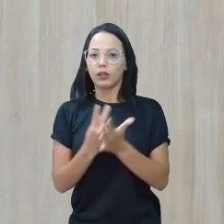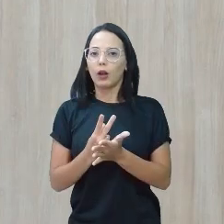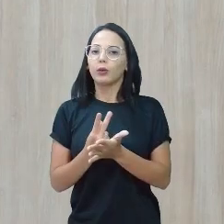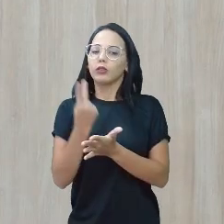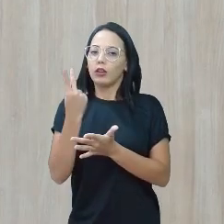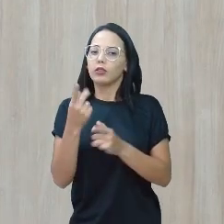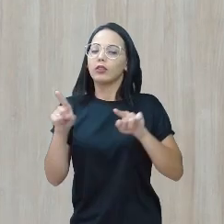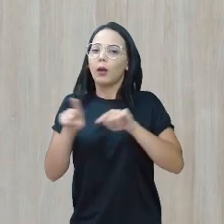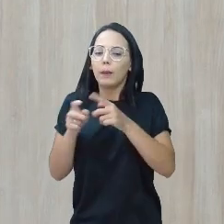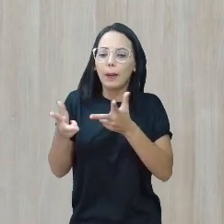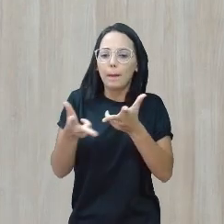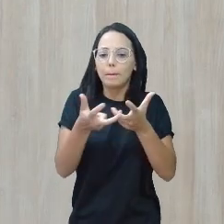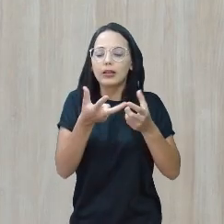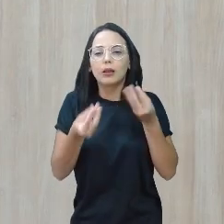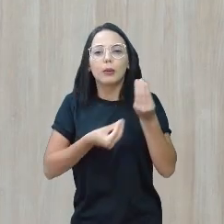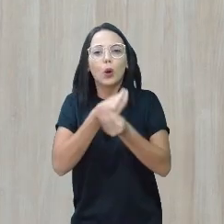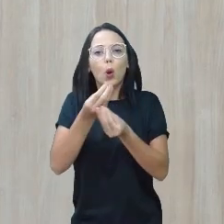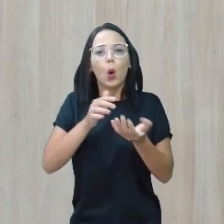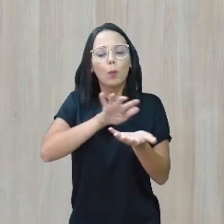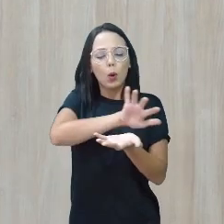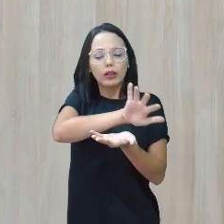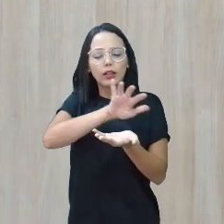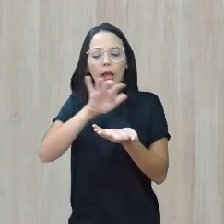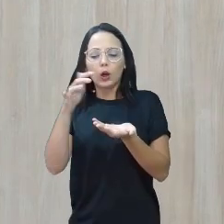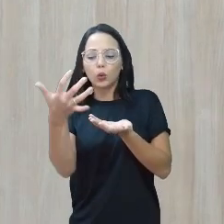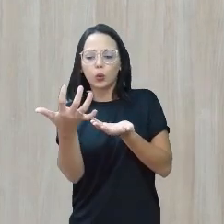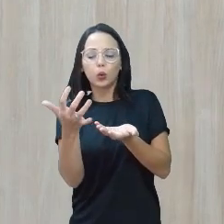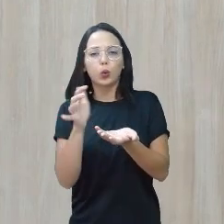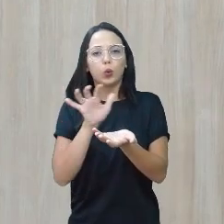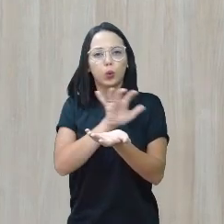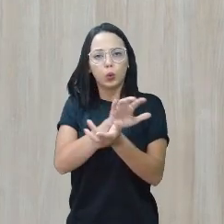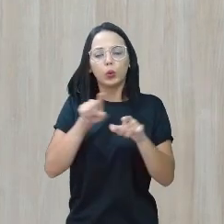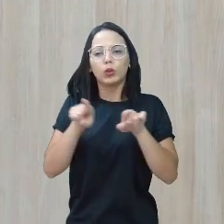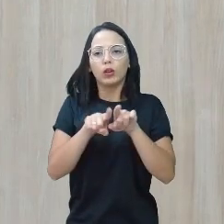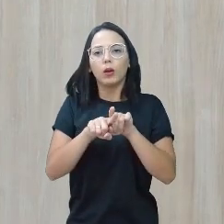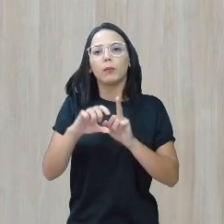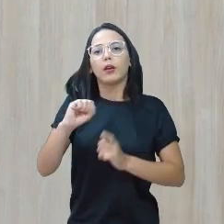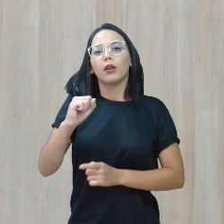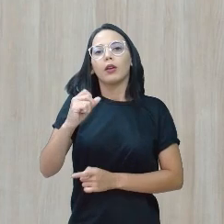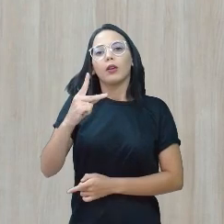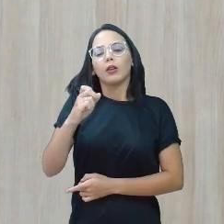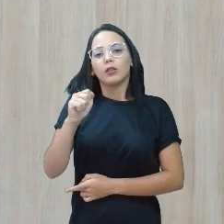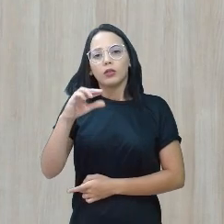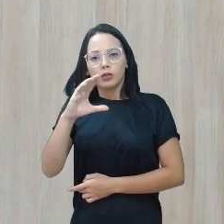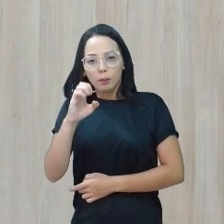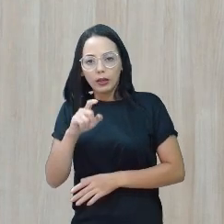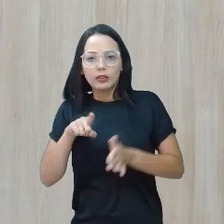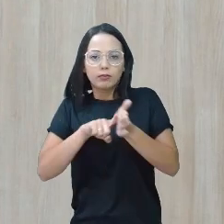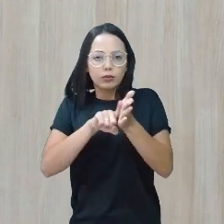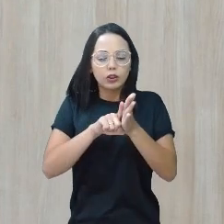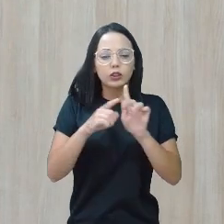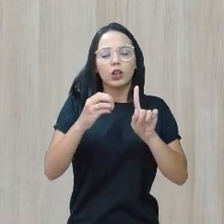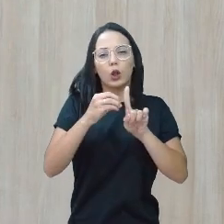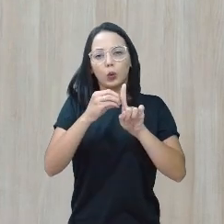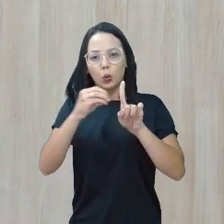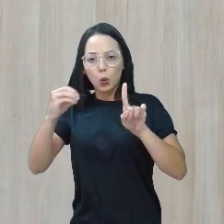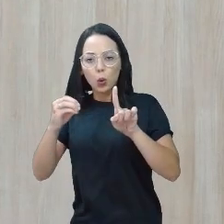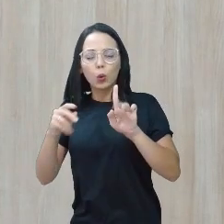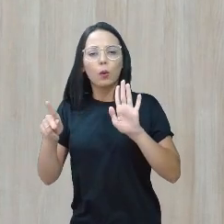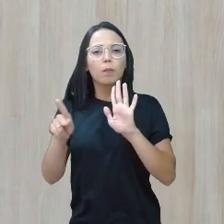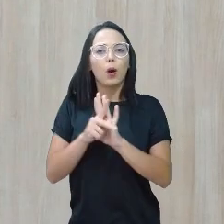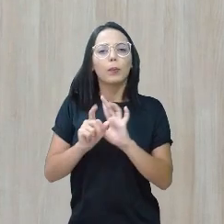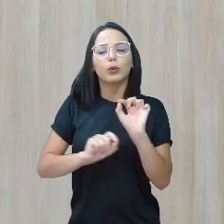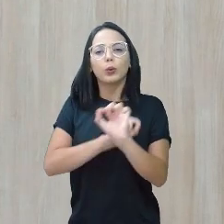conseguir perceber o entorno da Terra, né? A gente tem o Space também, você pode colocar lá no no Google, buscar o Space, e ele vai dar